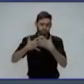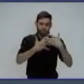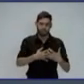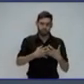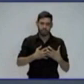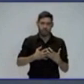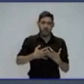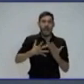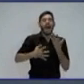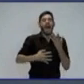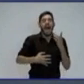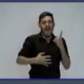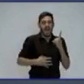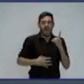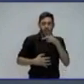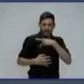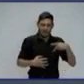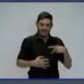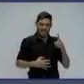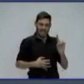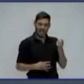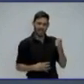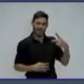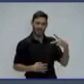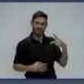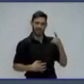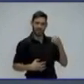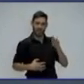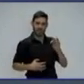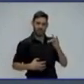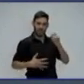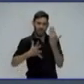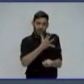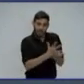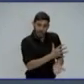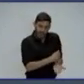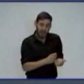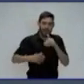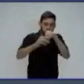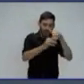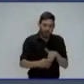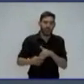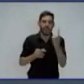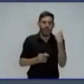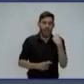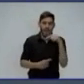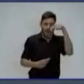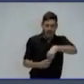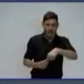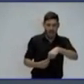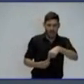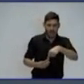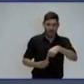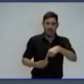derrota de Donald Trump nas eleições presidenciais. E por aqui não faltou quem